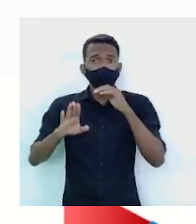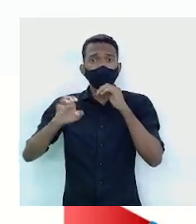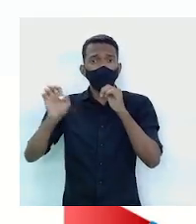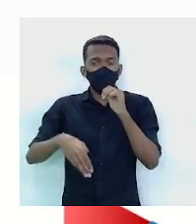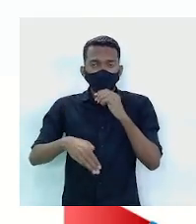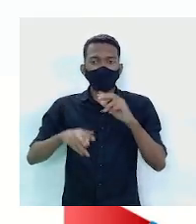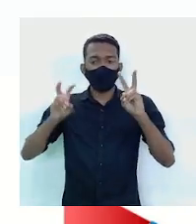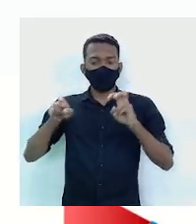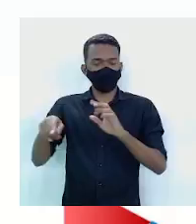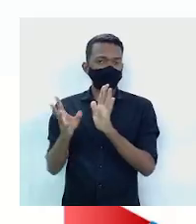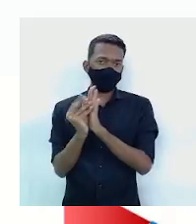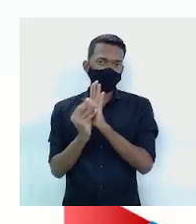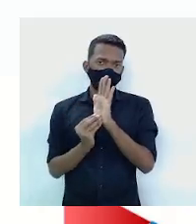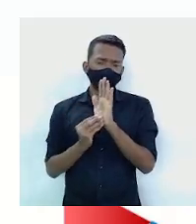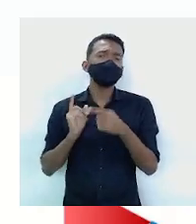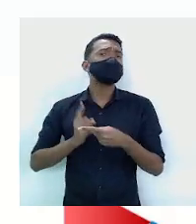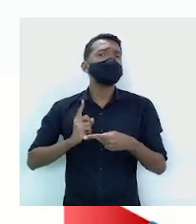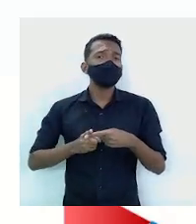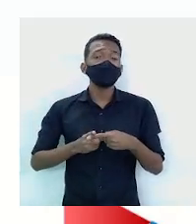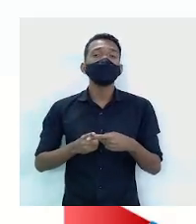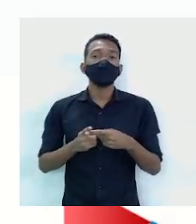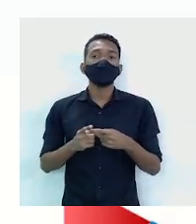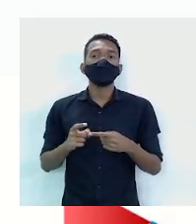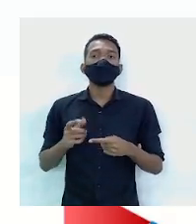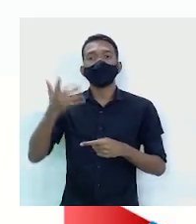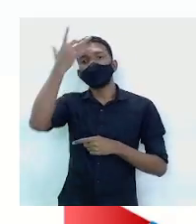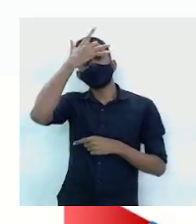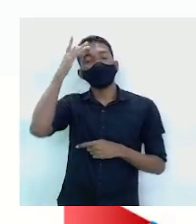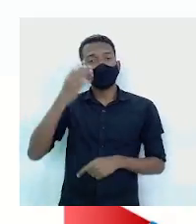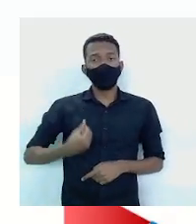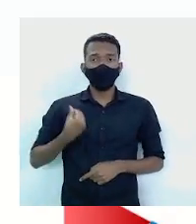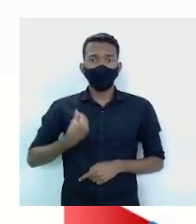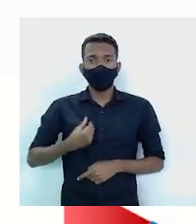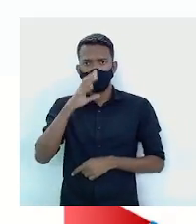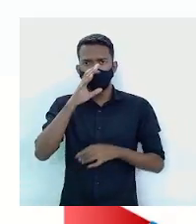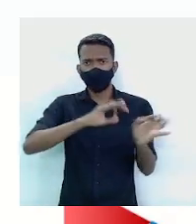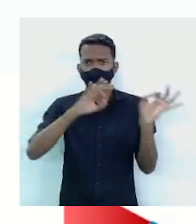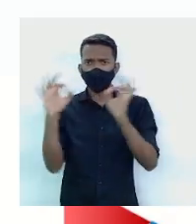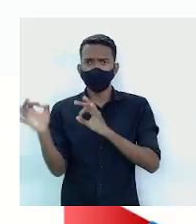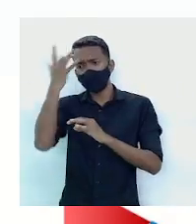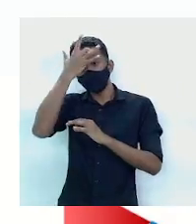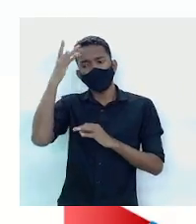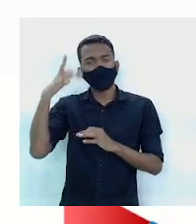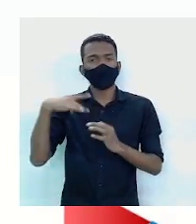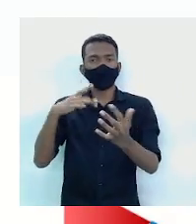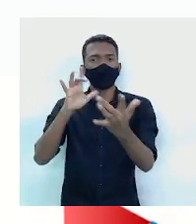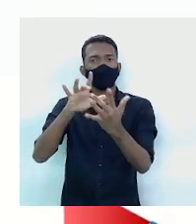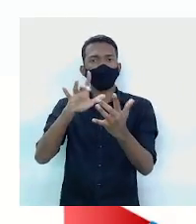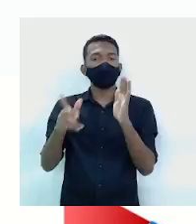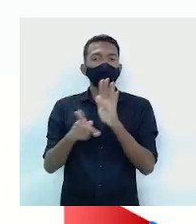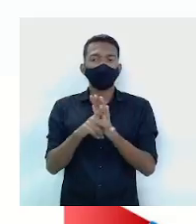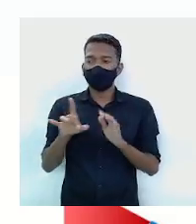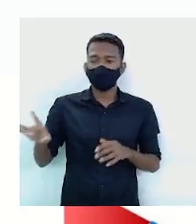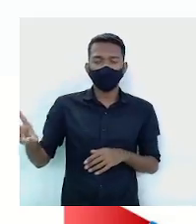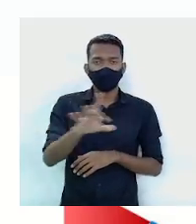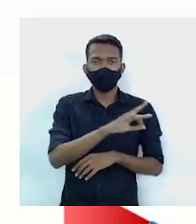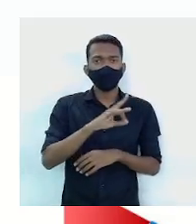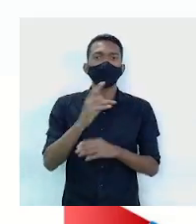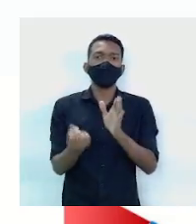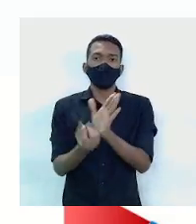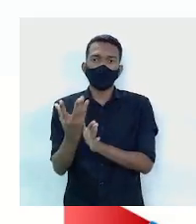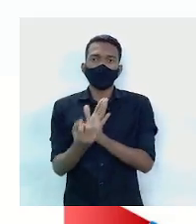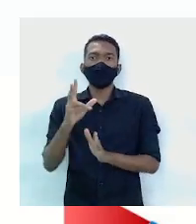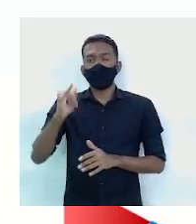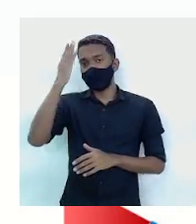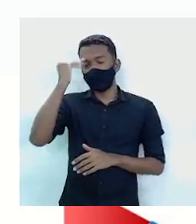esse conteúdo. Porque a pessoa que está assistindo, a pessoa que está tendo contato com o conteúdo que você está produzindo, ela vai saber se